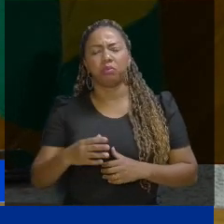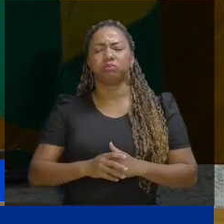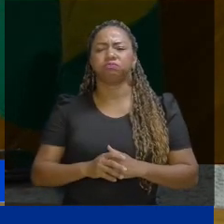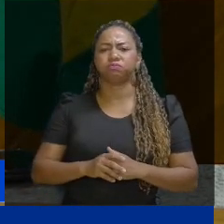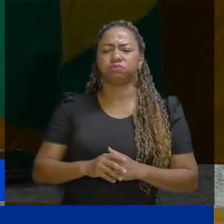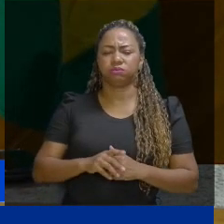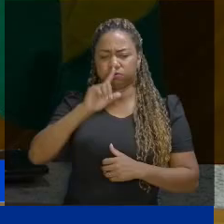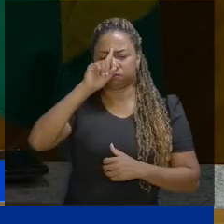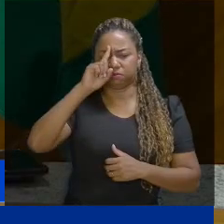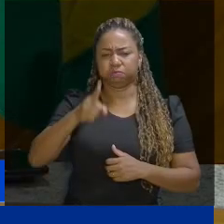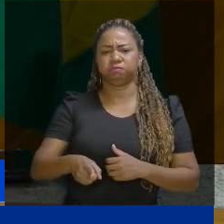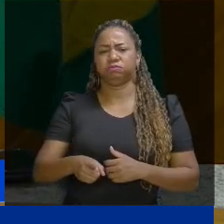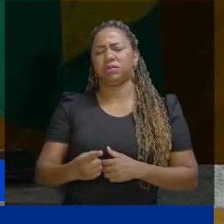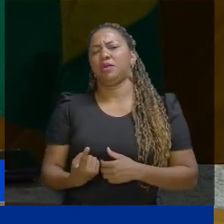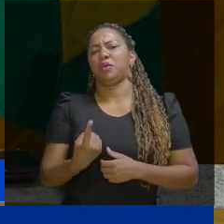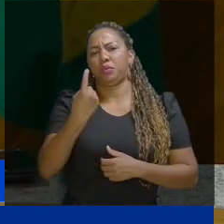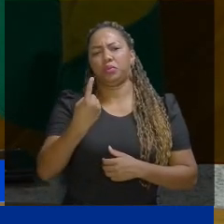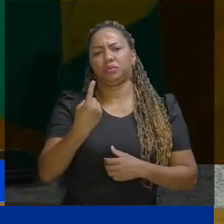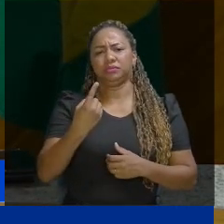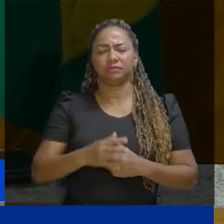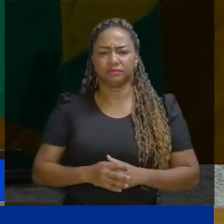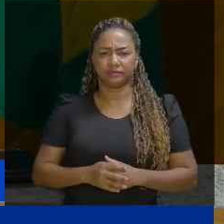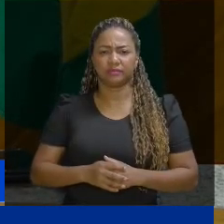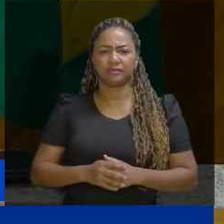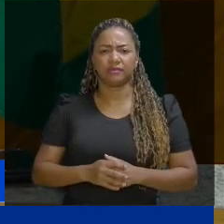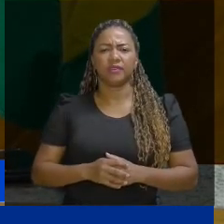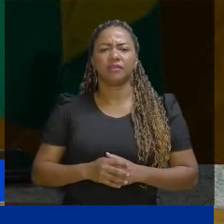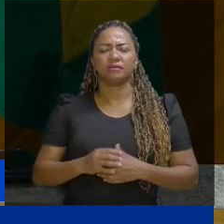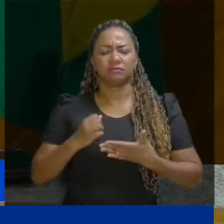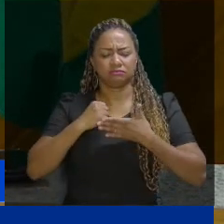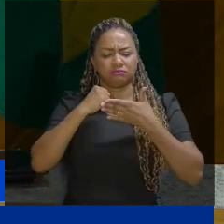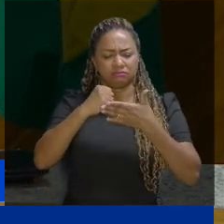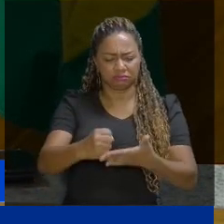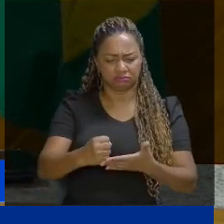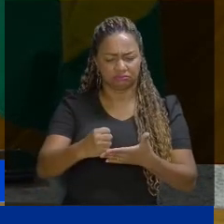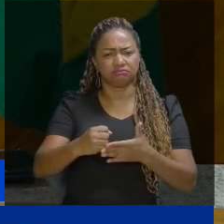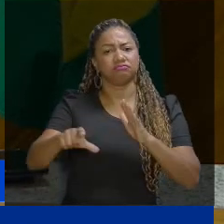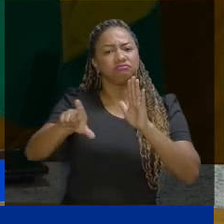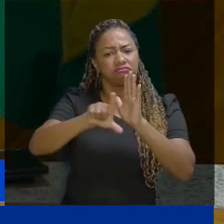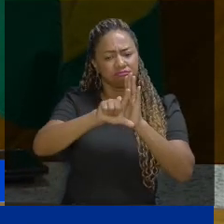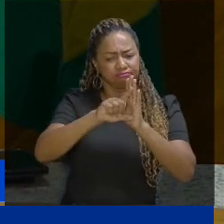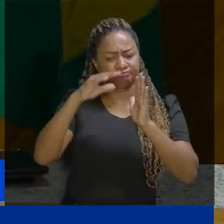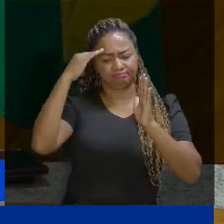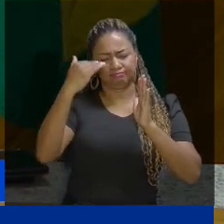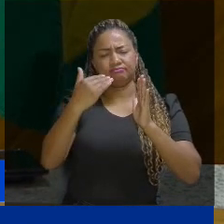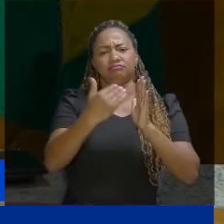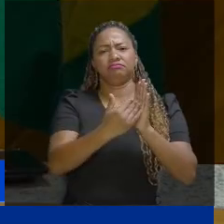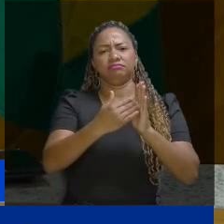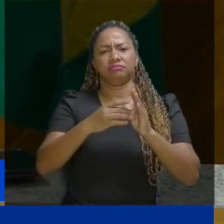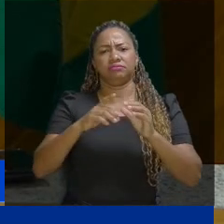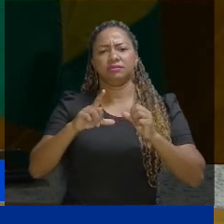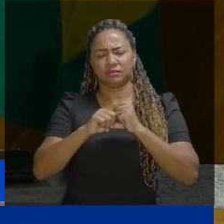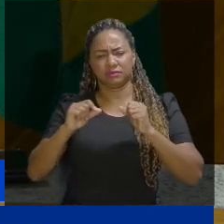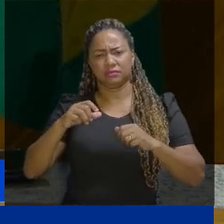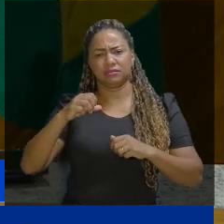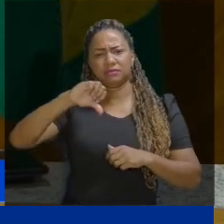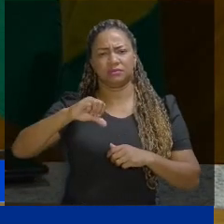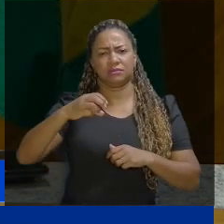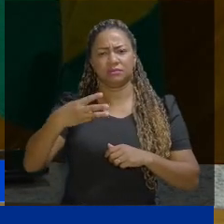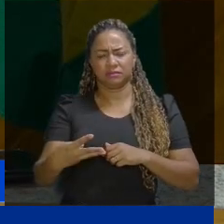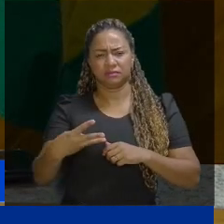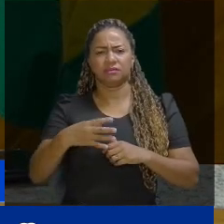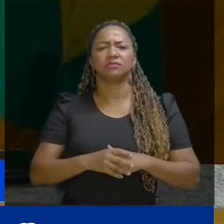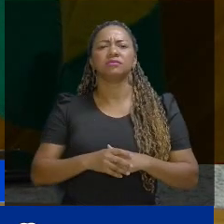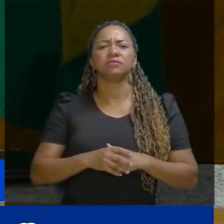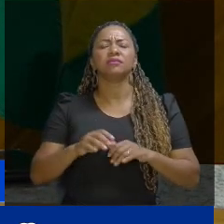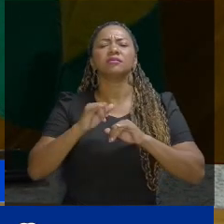monocrática, já que o fundamento legal que foi utilizado pela coligação foi o artigo 93 do Regimento